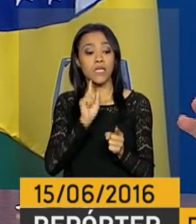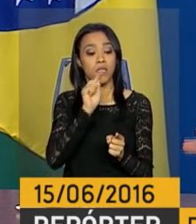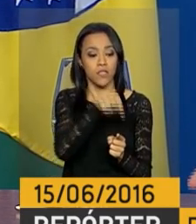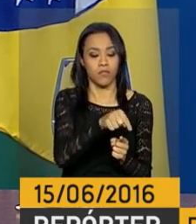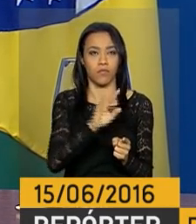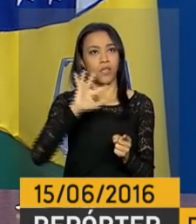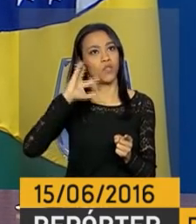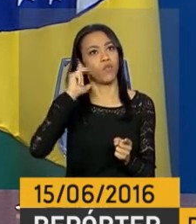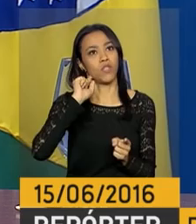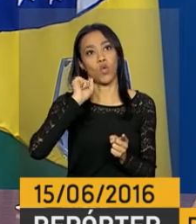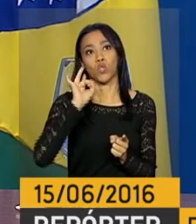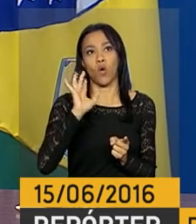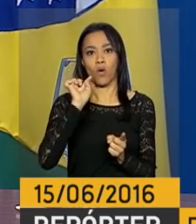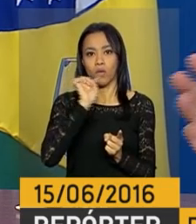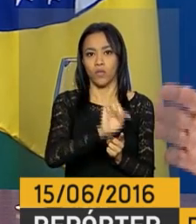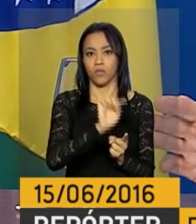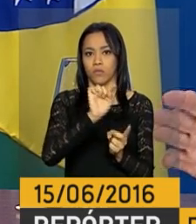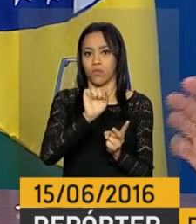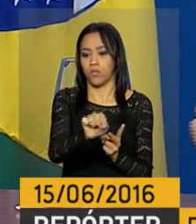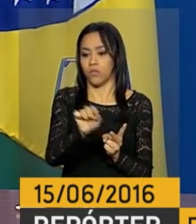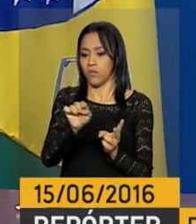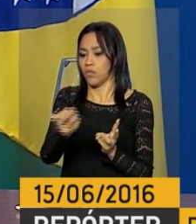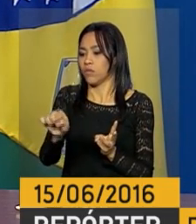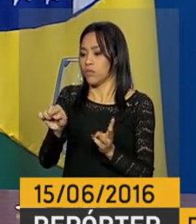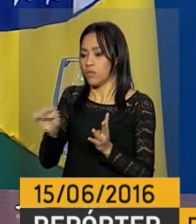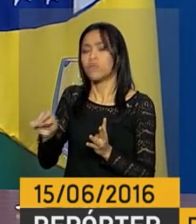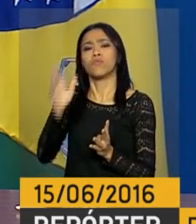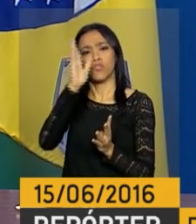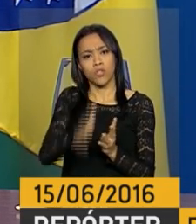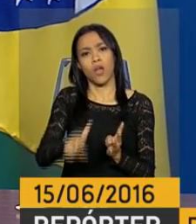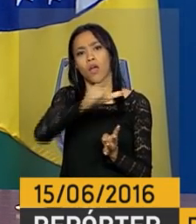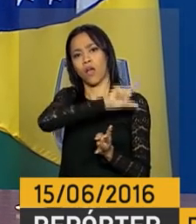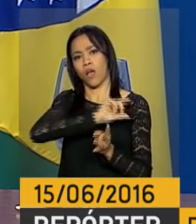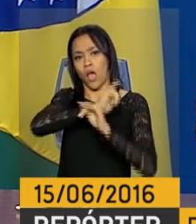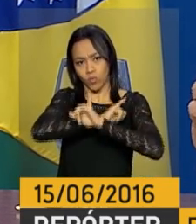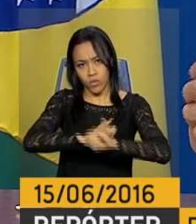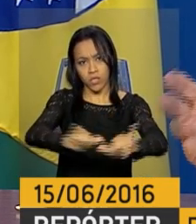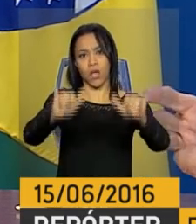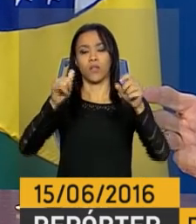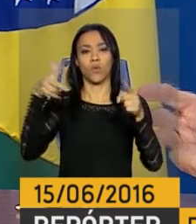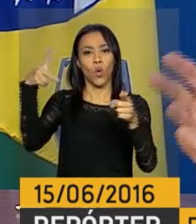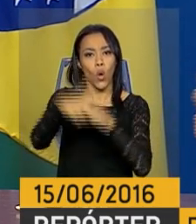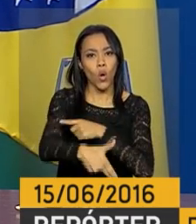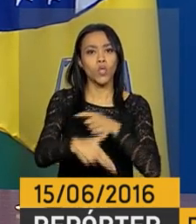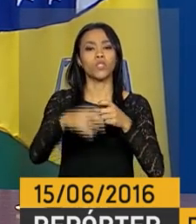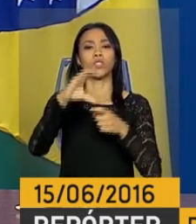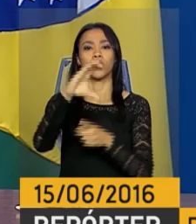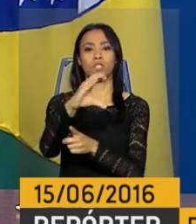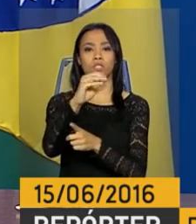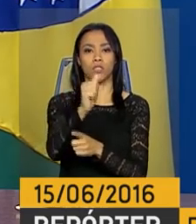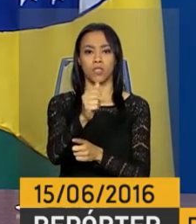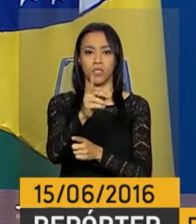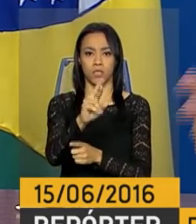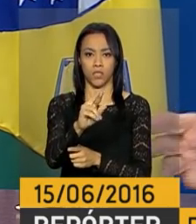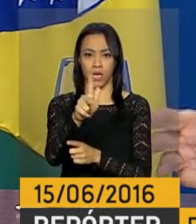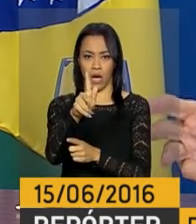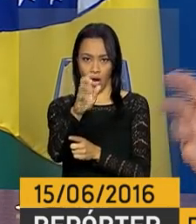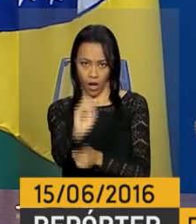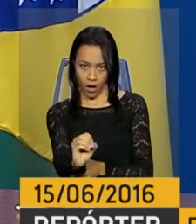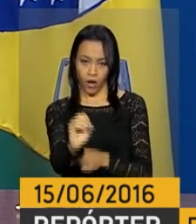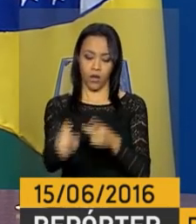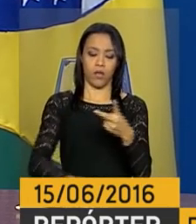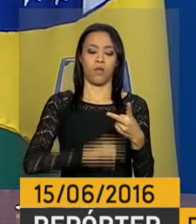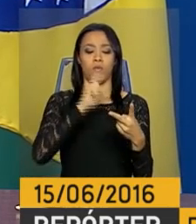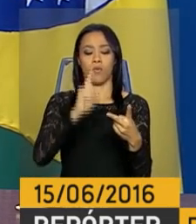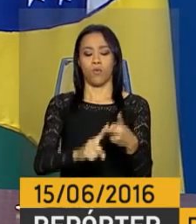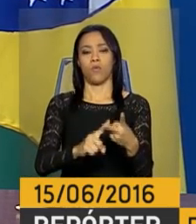necessárias, né, já foi anunciado eh corte de cargos, eliminação de cargos comissionados, já